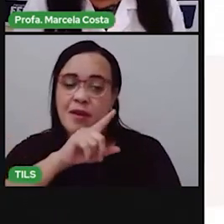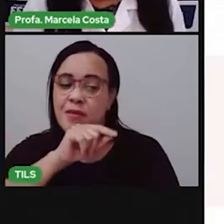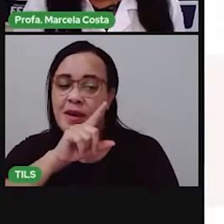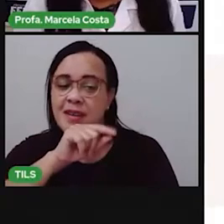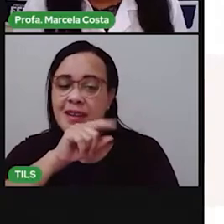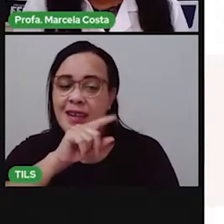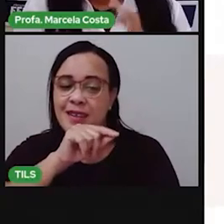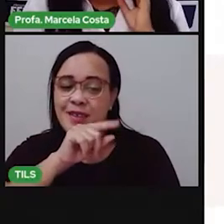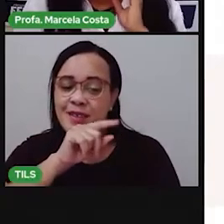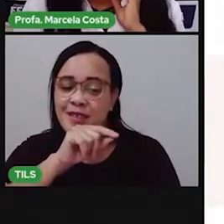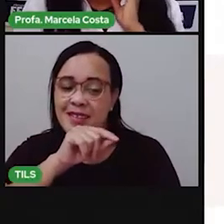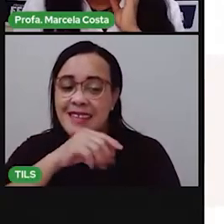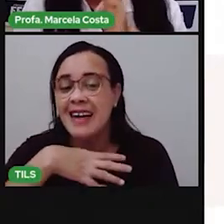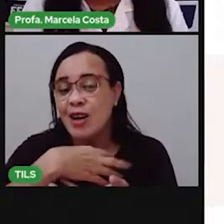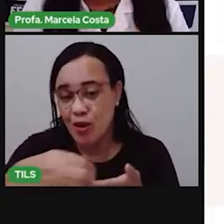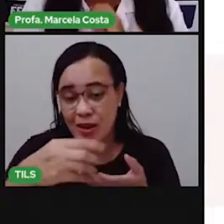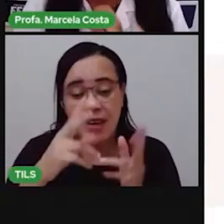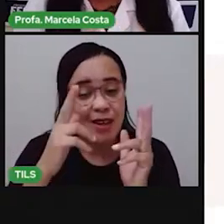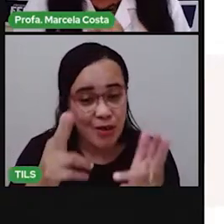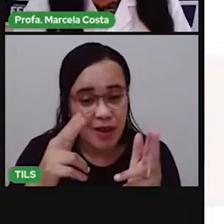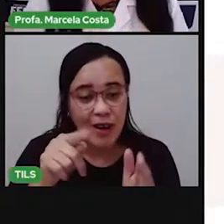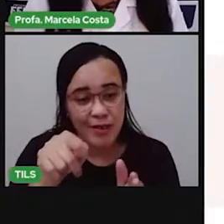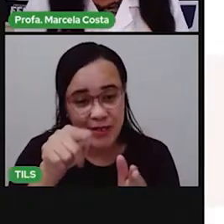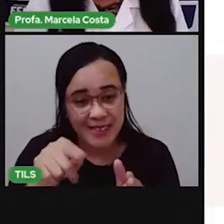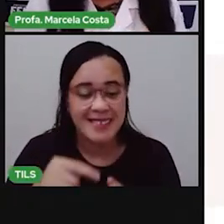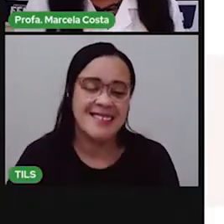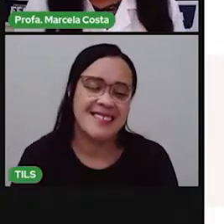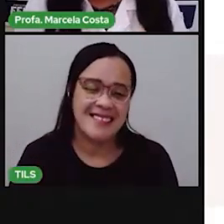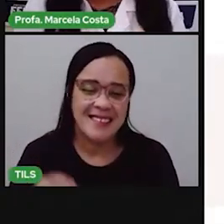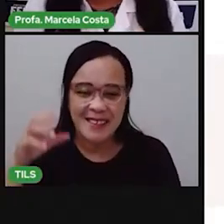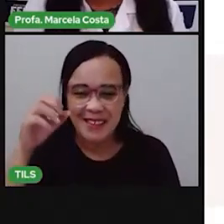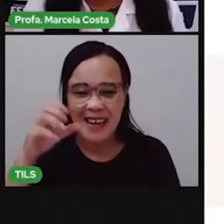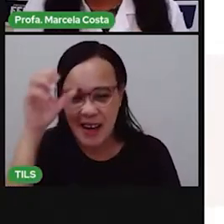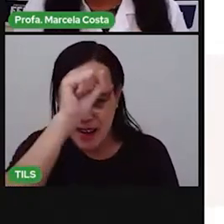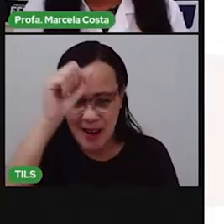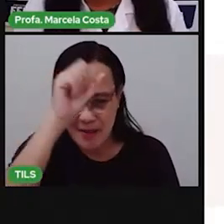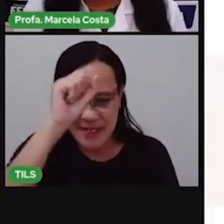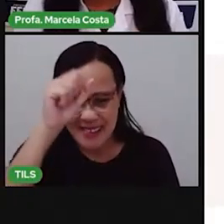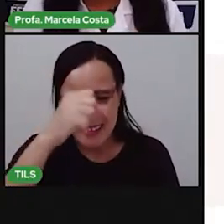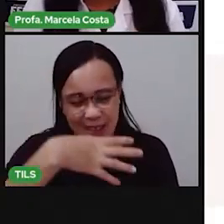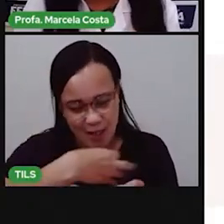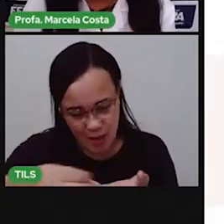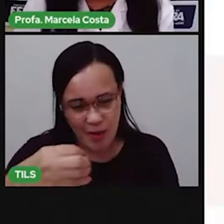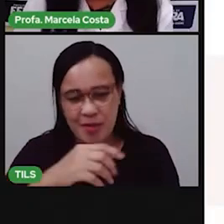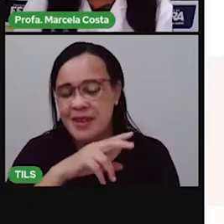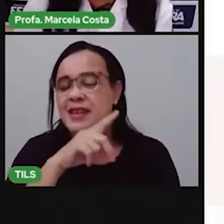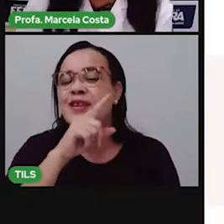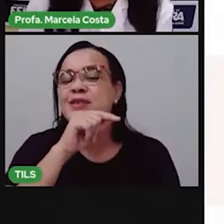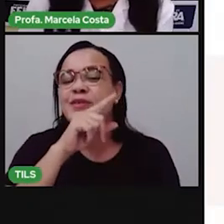tá? Vai ter que aprender aí a imitar um passarinho cantando.